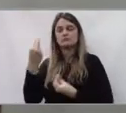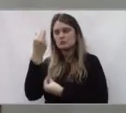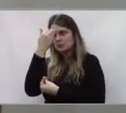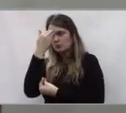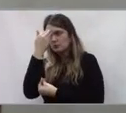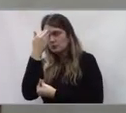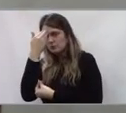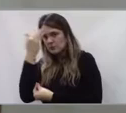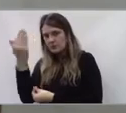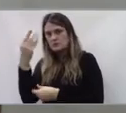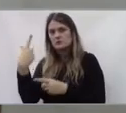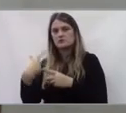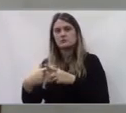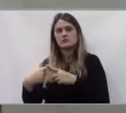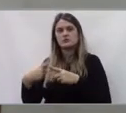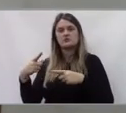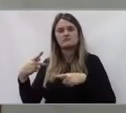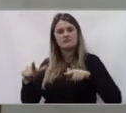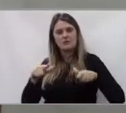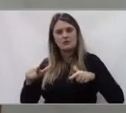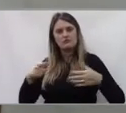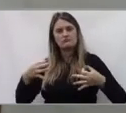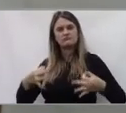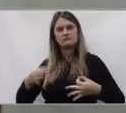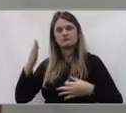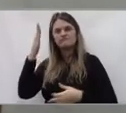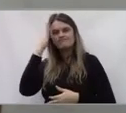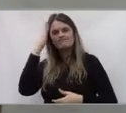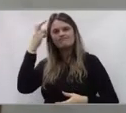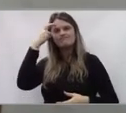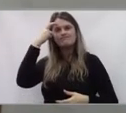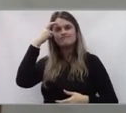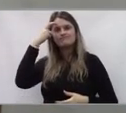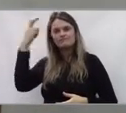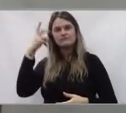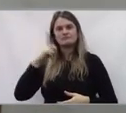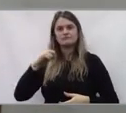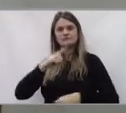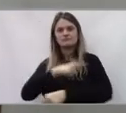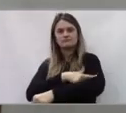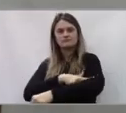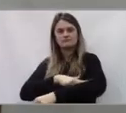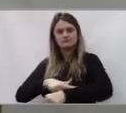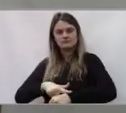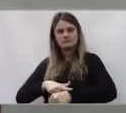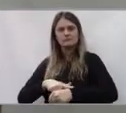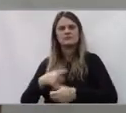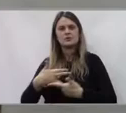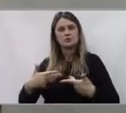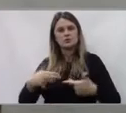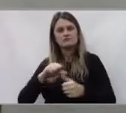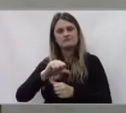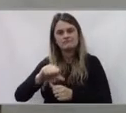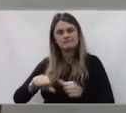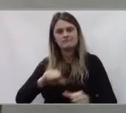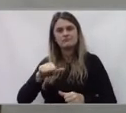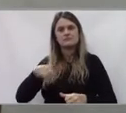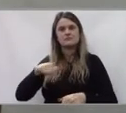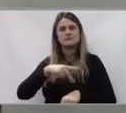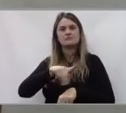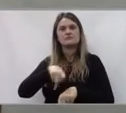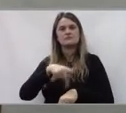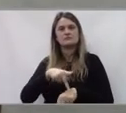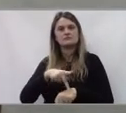a vocês a partir do que foi feito. Com sabedoria, com inteligência, com educação, as coisas vão mudar nesse país,